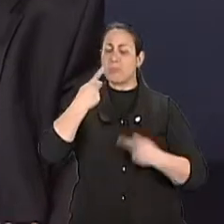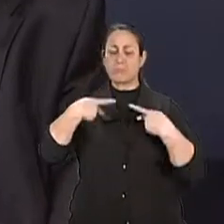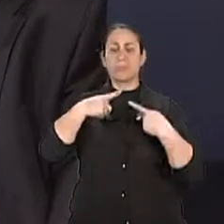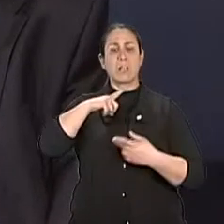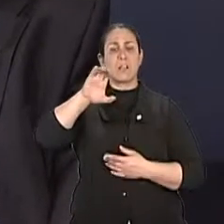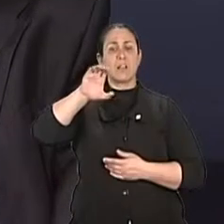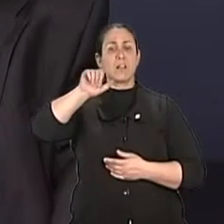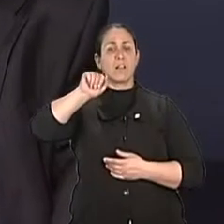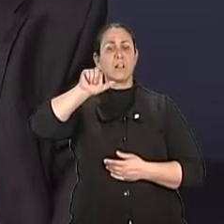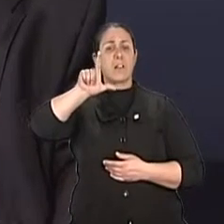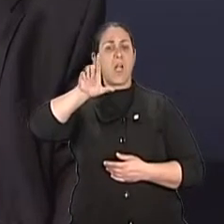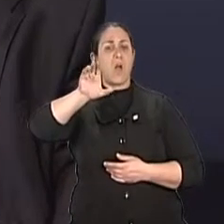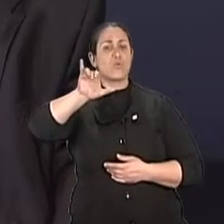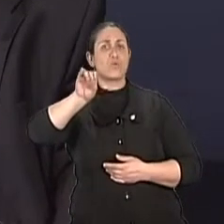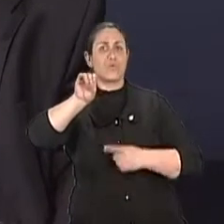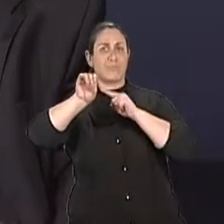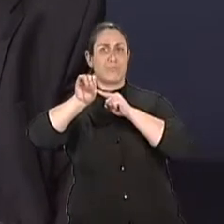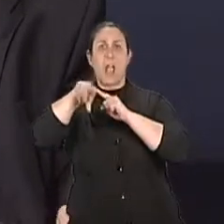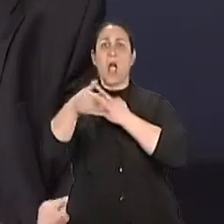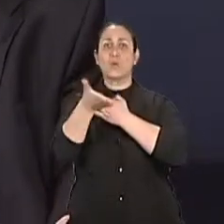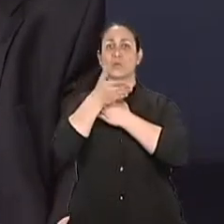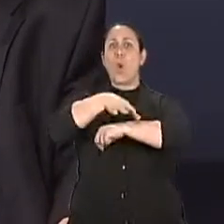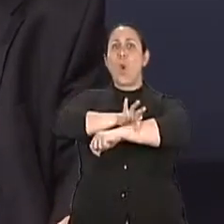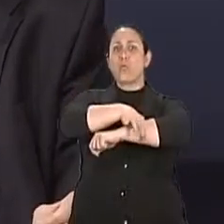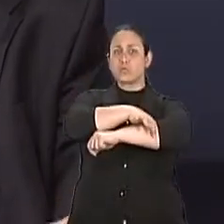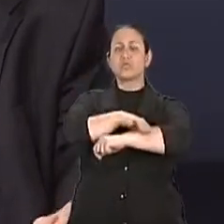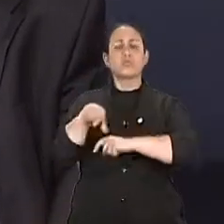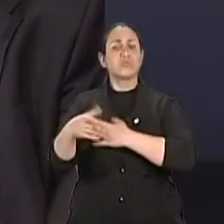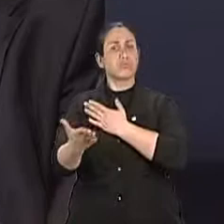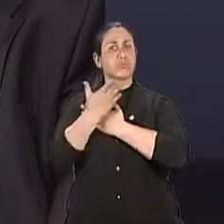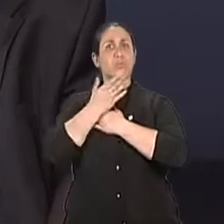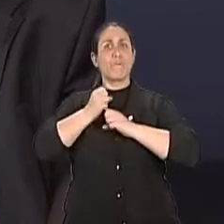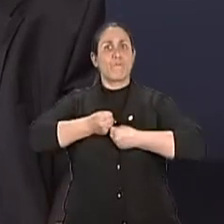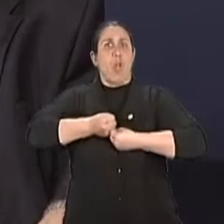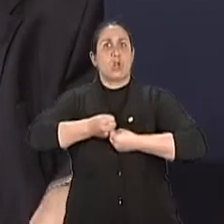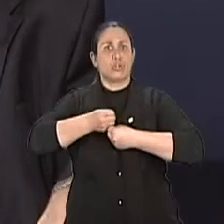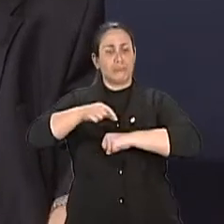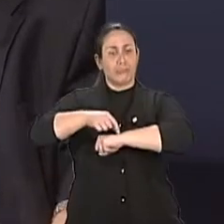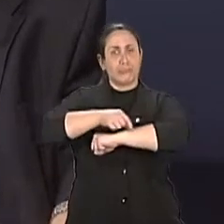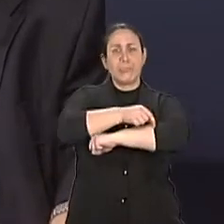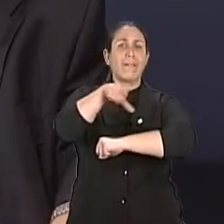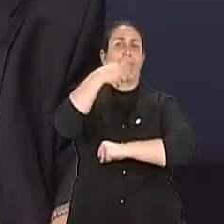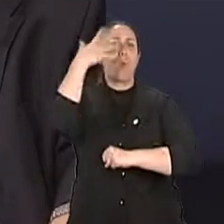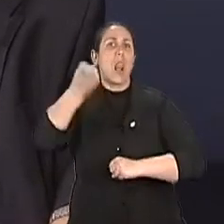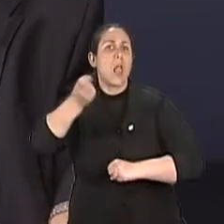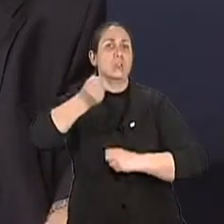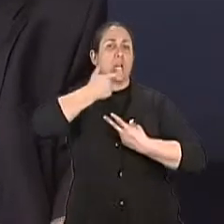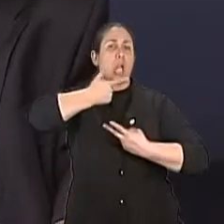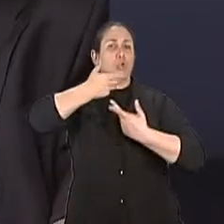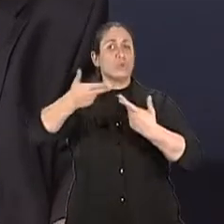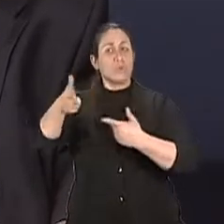Uhum. O cálcio é importante, mas ele tem que ter um substrato onde ele vai se fixar. E esse substrato é o